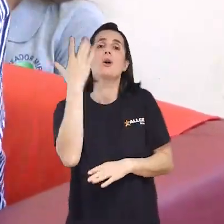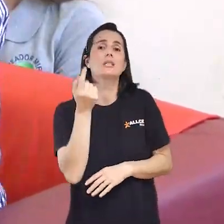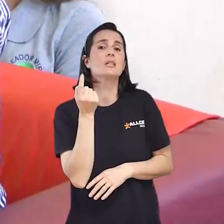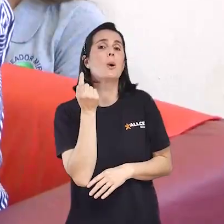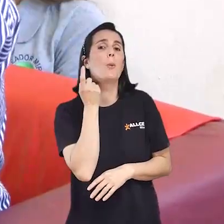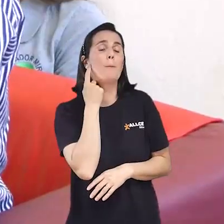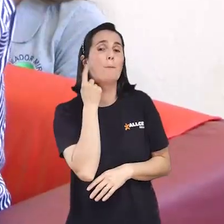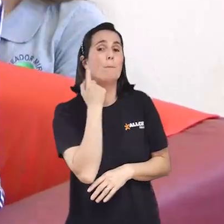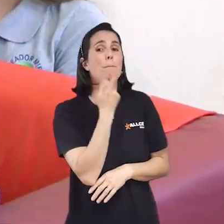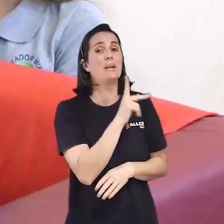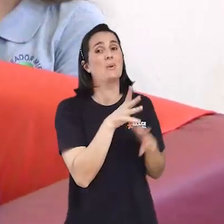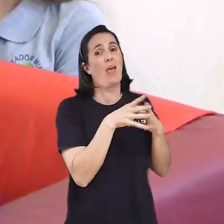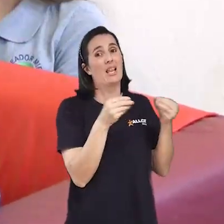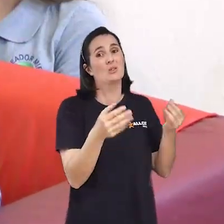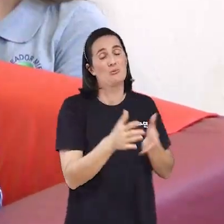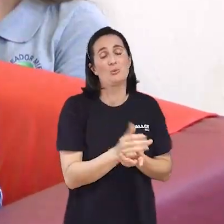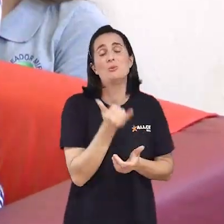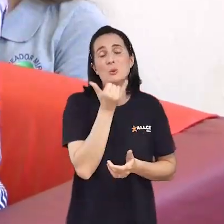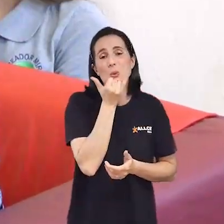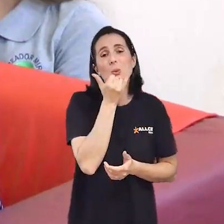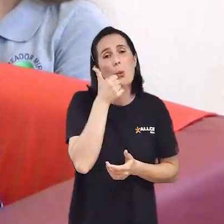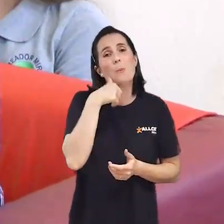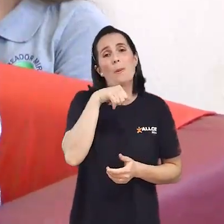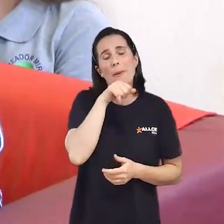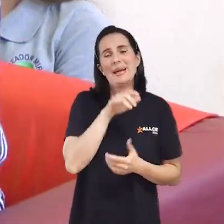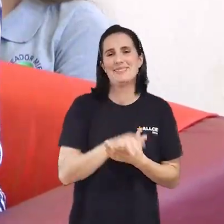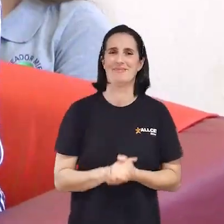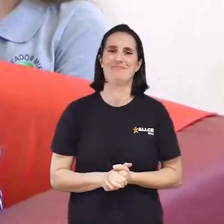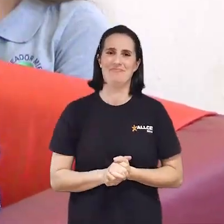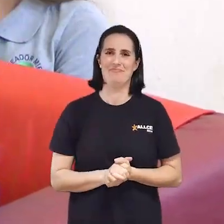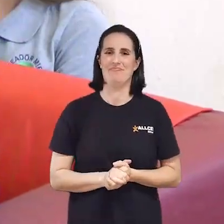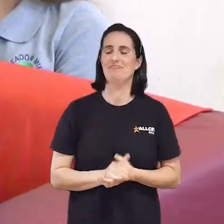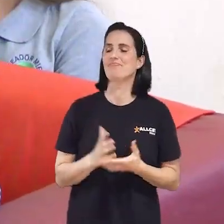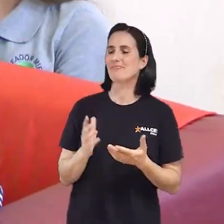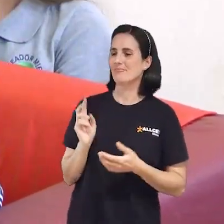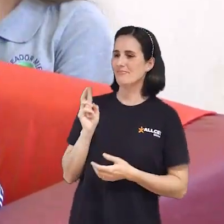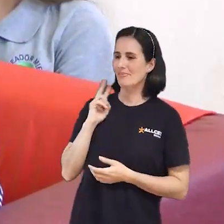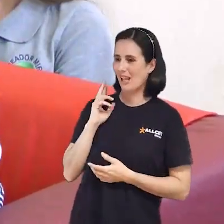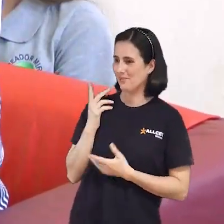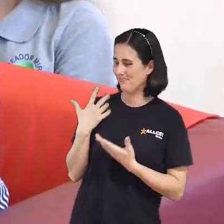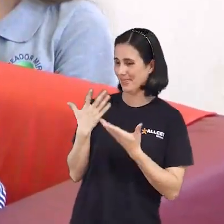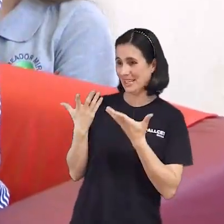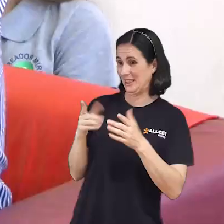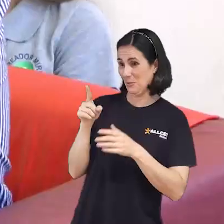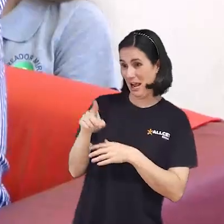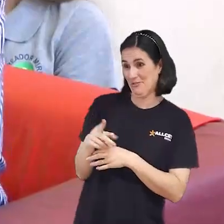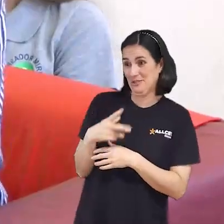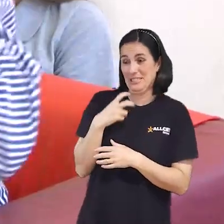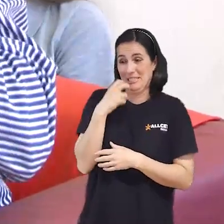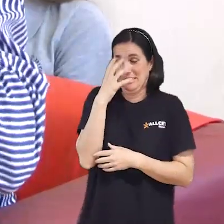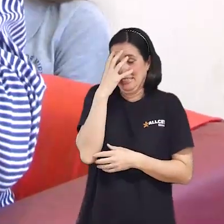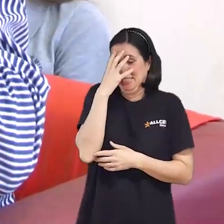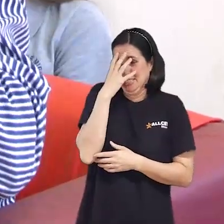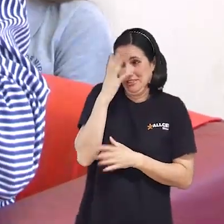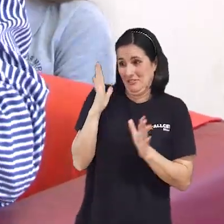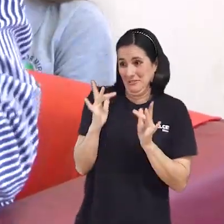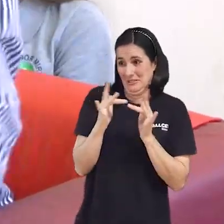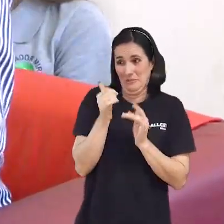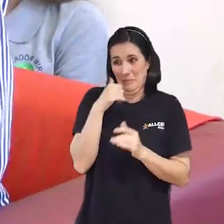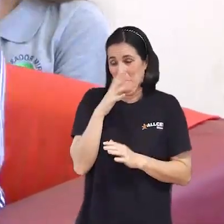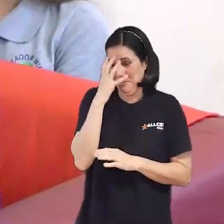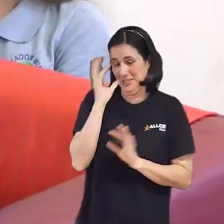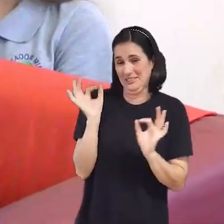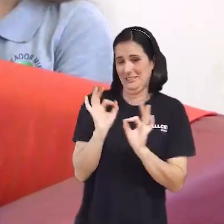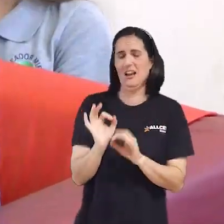Aí fui dando para as namoradinhas e, de fato, é uma história que é verdade, né? E peço aqui em público desculpa para minha